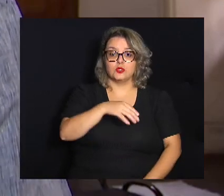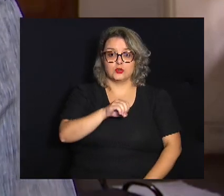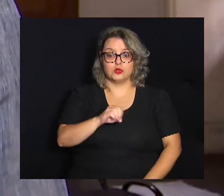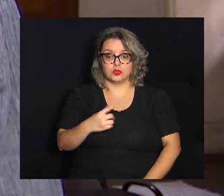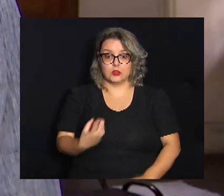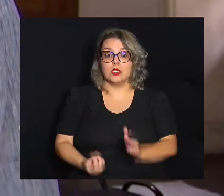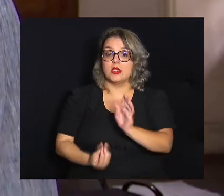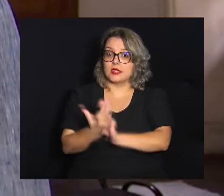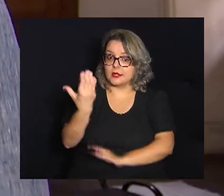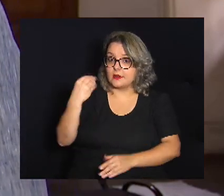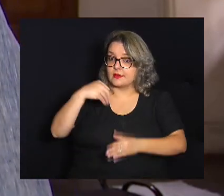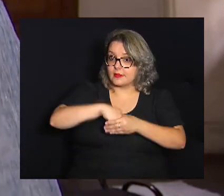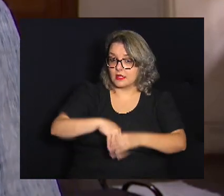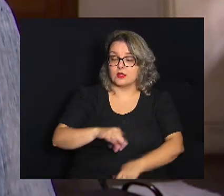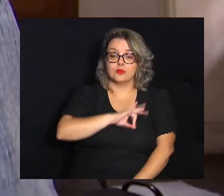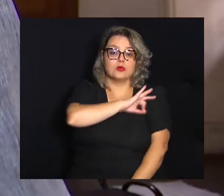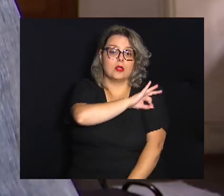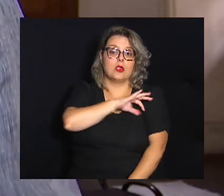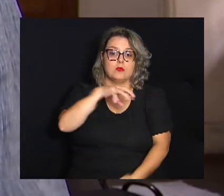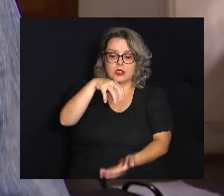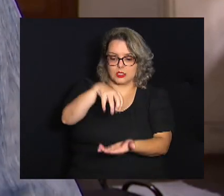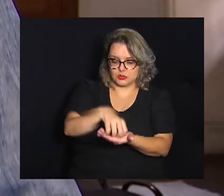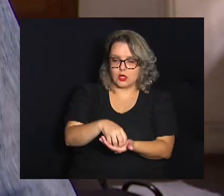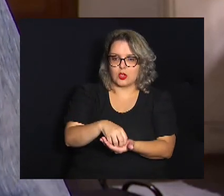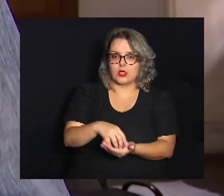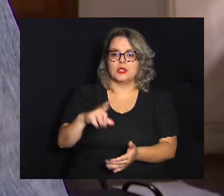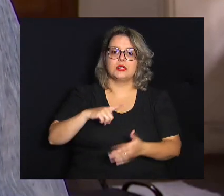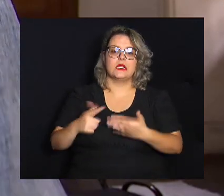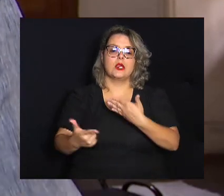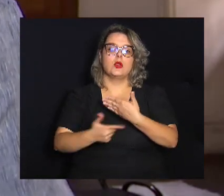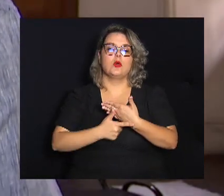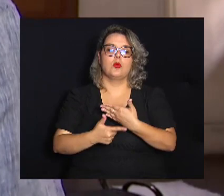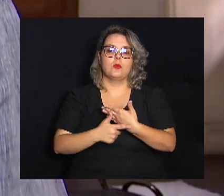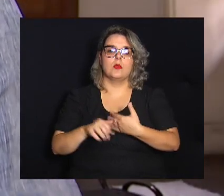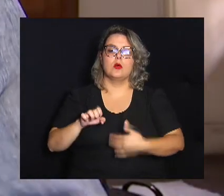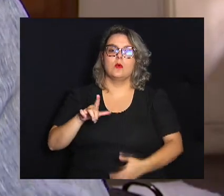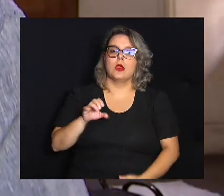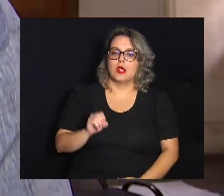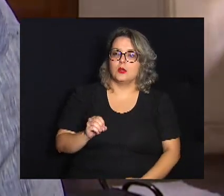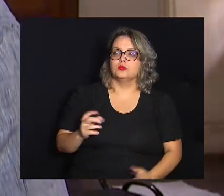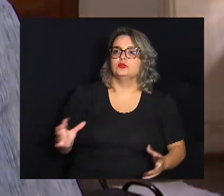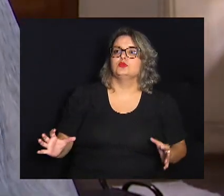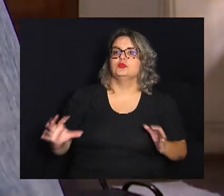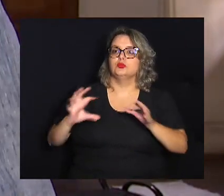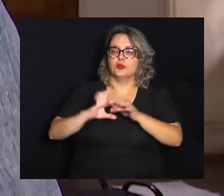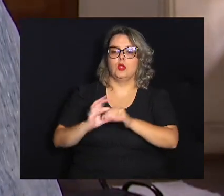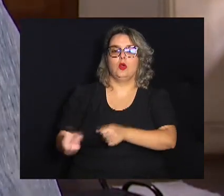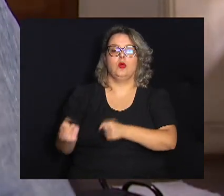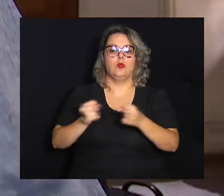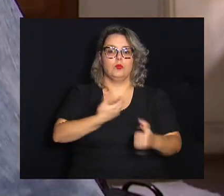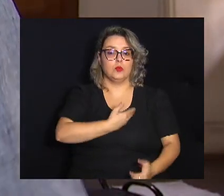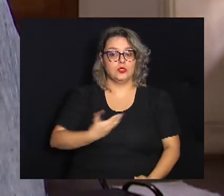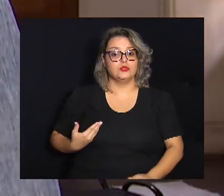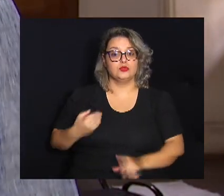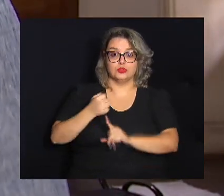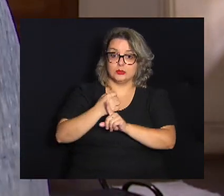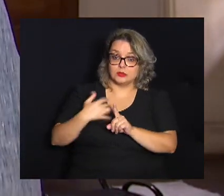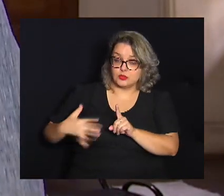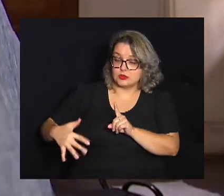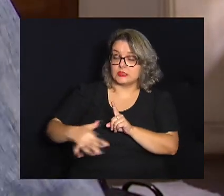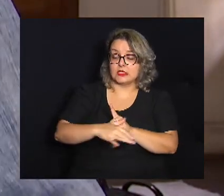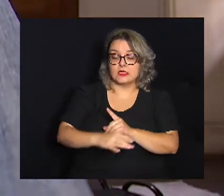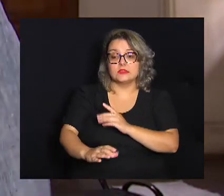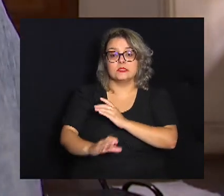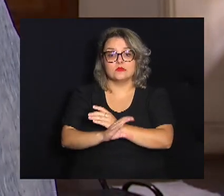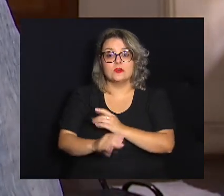da prefeitura esse órgão que tem o papel de ser o elo de ligação entre o poder público, a sociedade civil e da